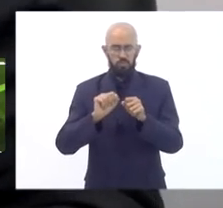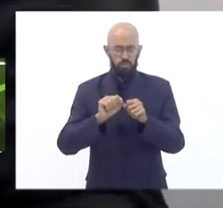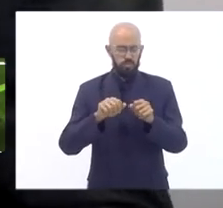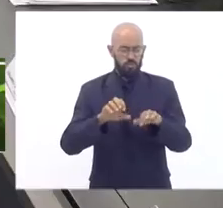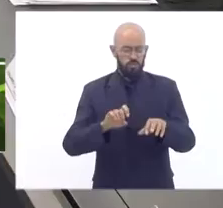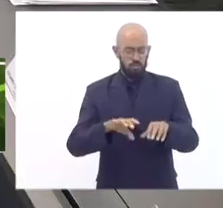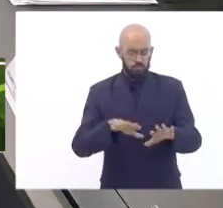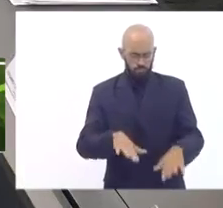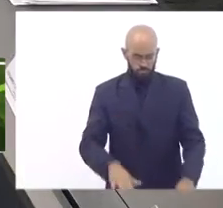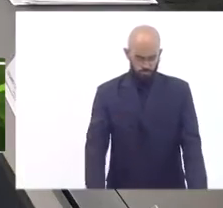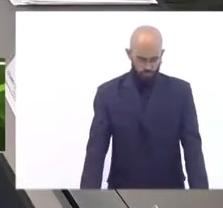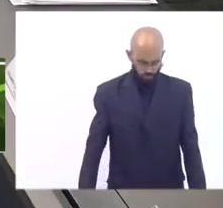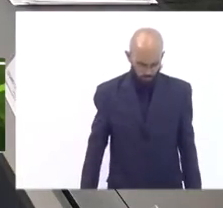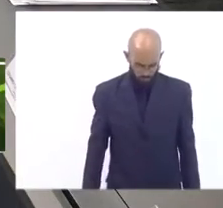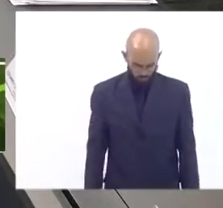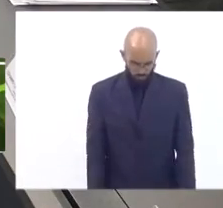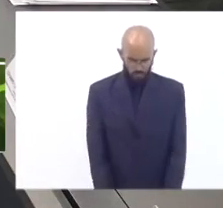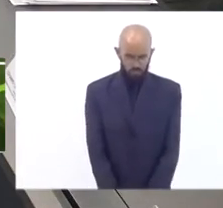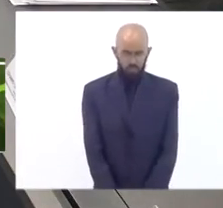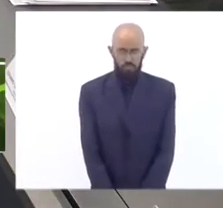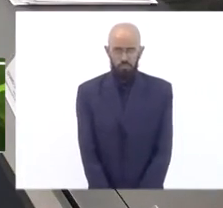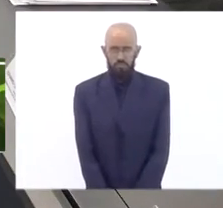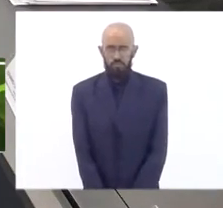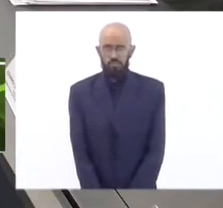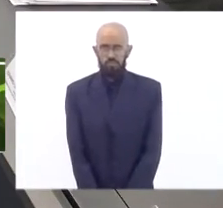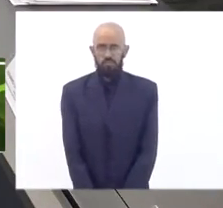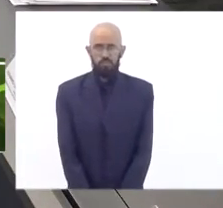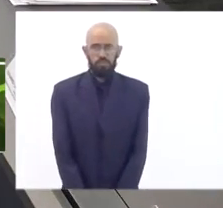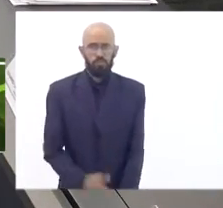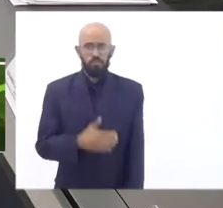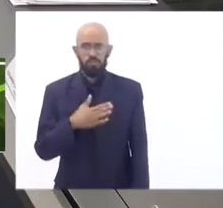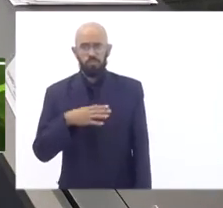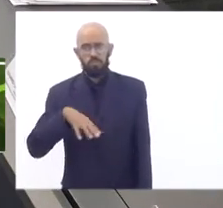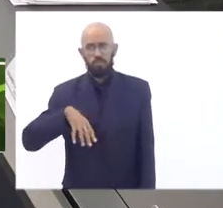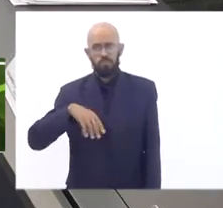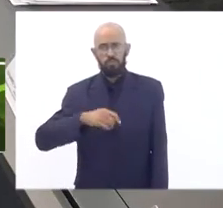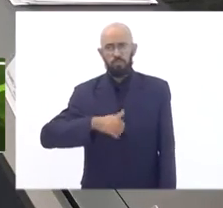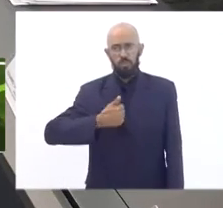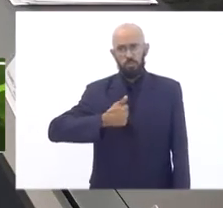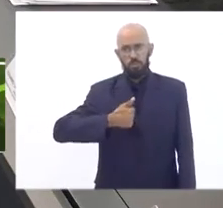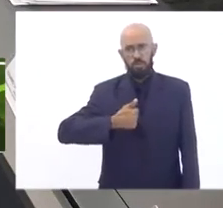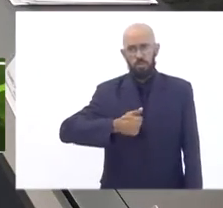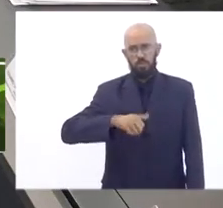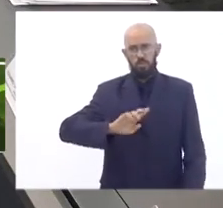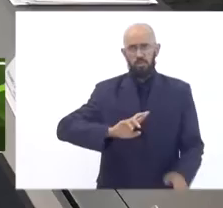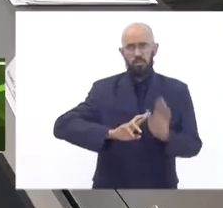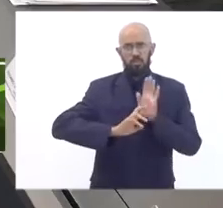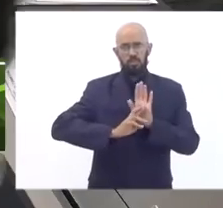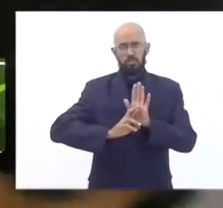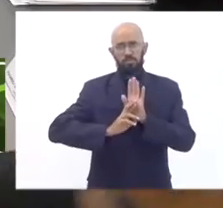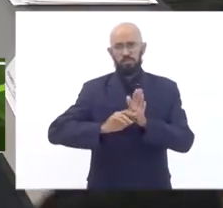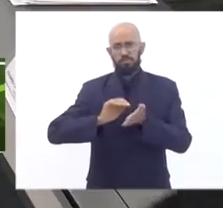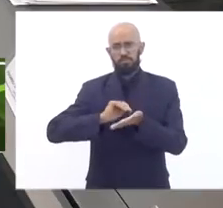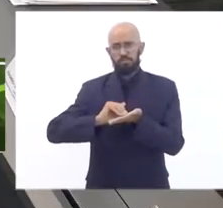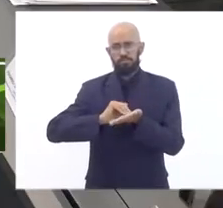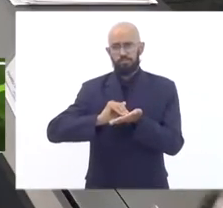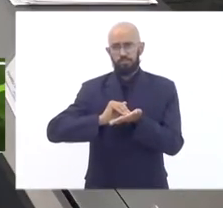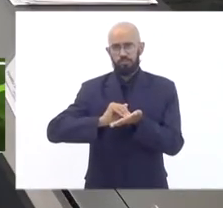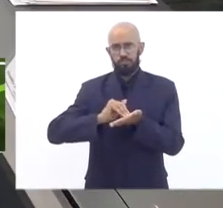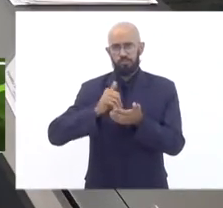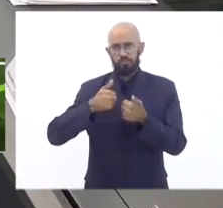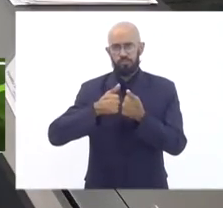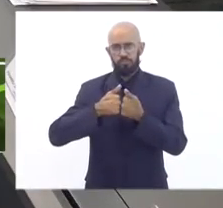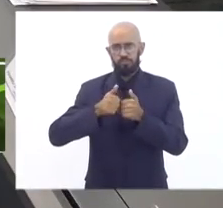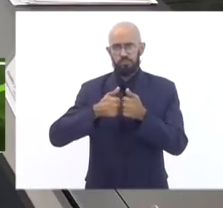isso. Vamos ouvir agora o representante da Secretaria de Transporte. Depois eu gostaria de passar a palavra para os dois representantes do gabinete do governador que